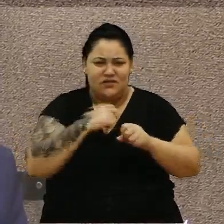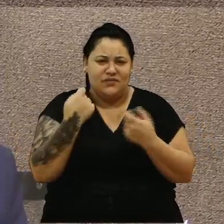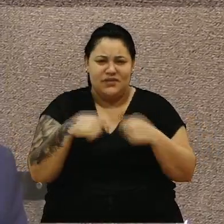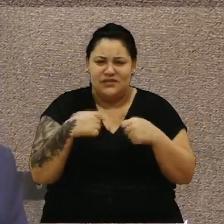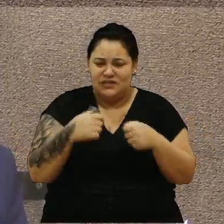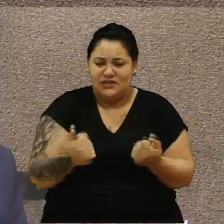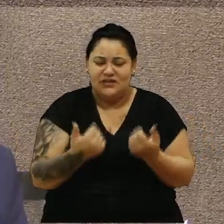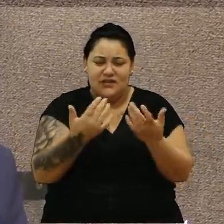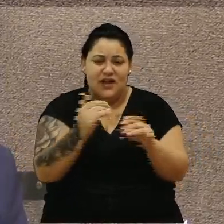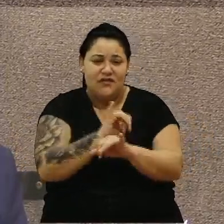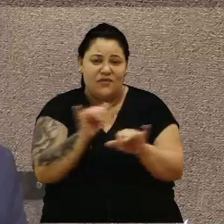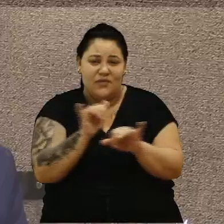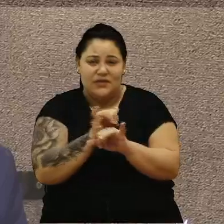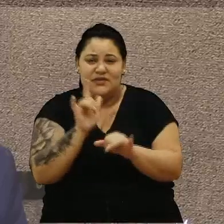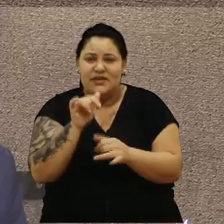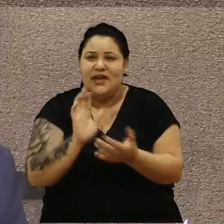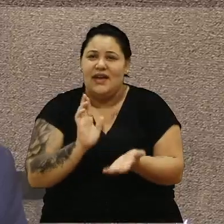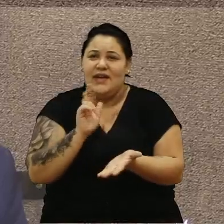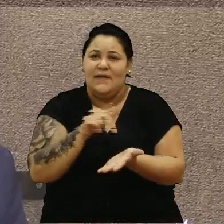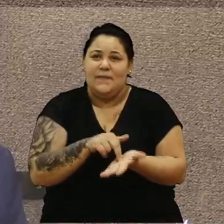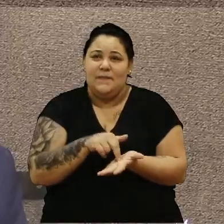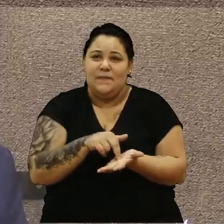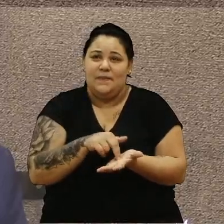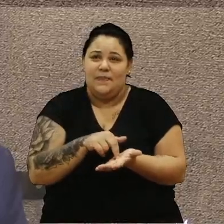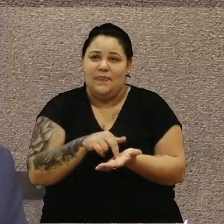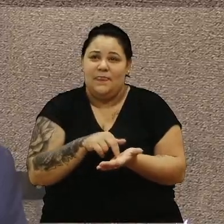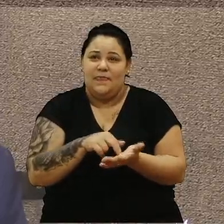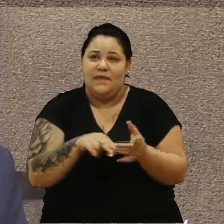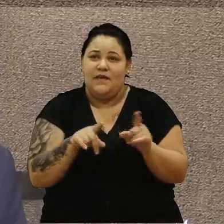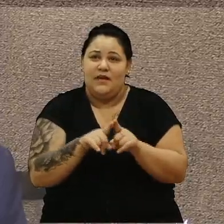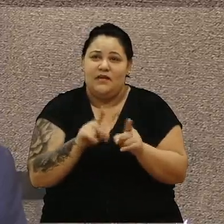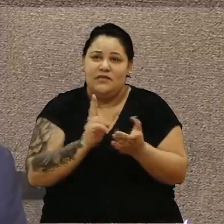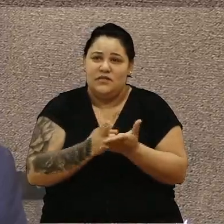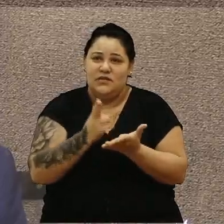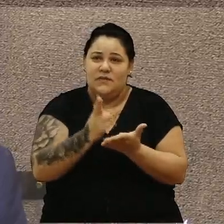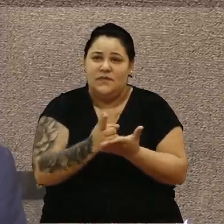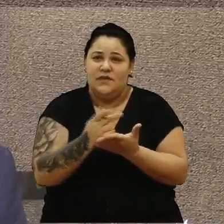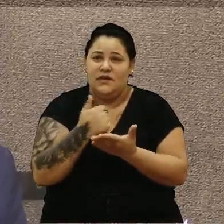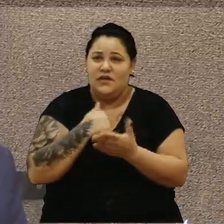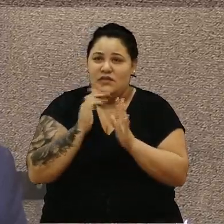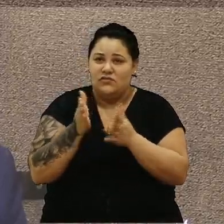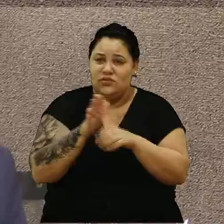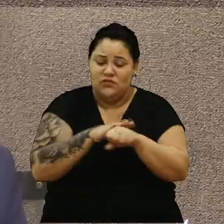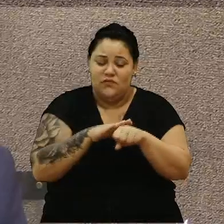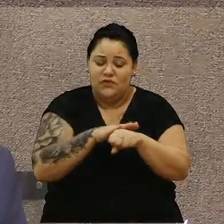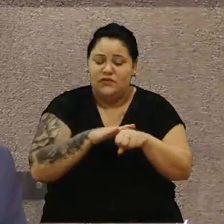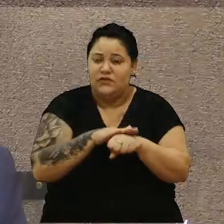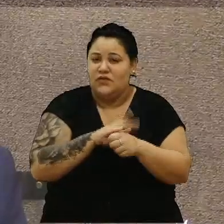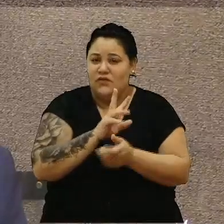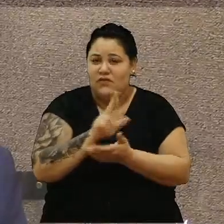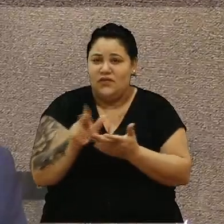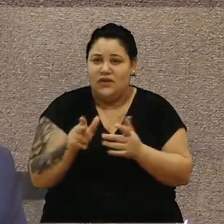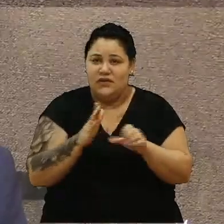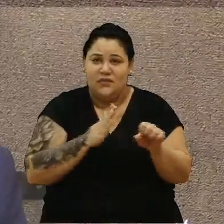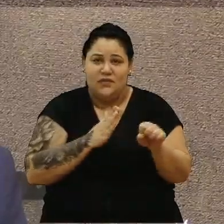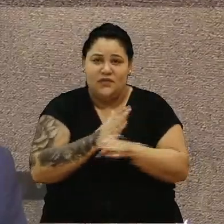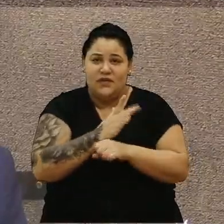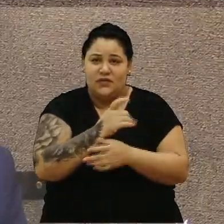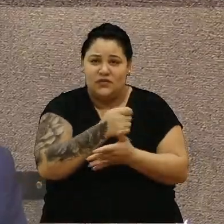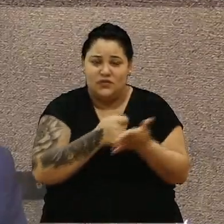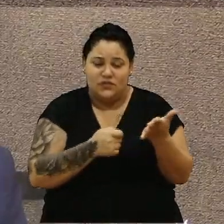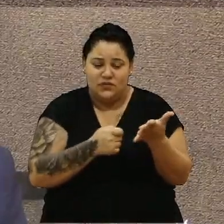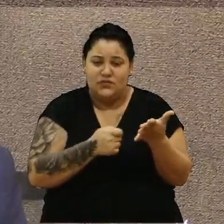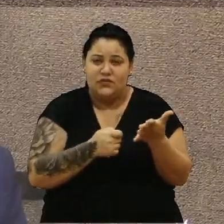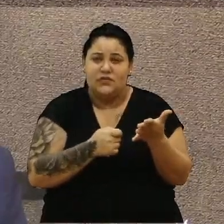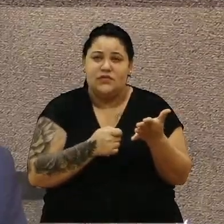informações que sejam reais aqui para essa casa sempre. E eu já conversei com vários dos aprovados no concurso, sei que eles têm a vontade